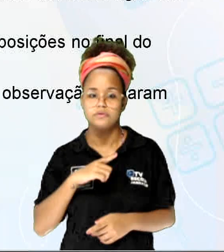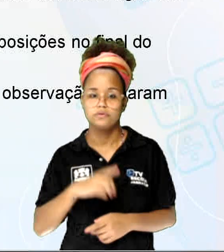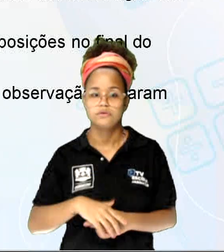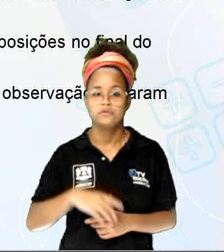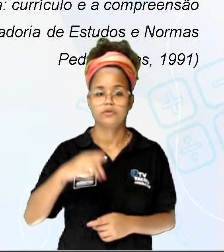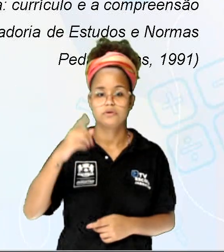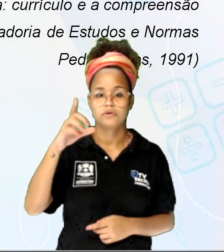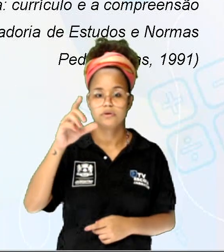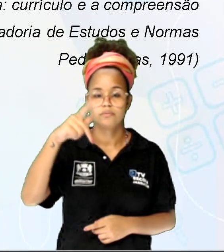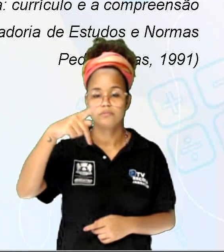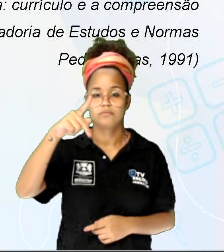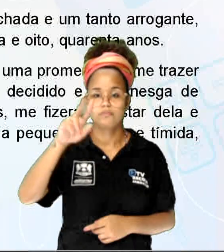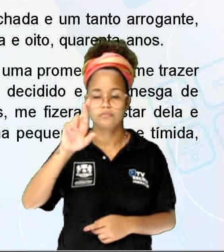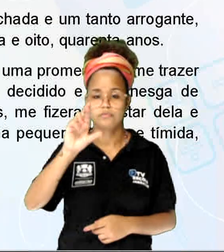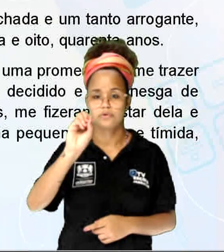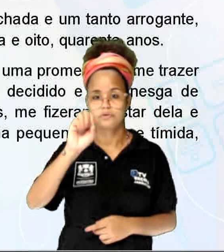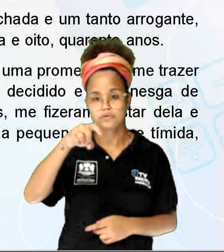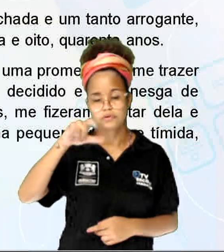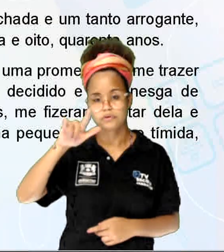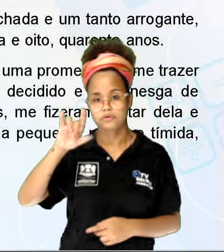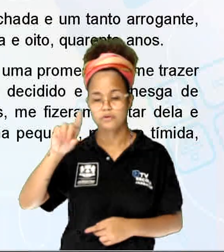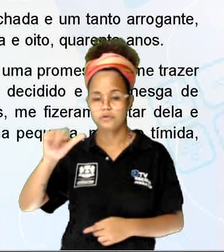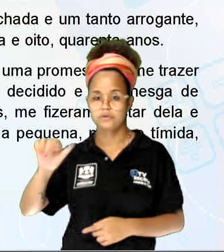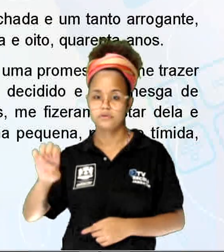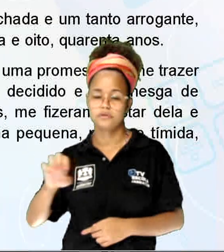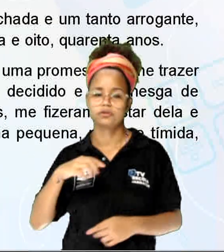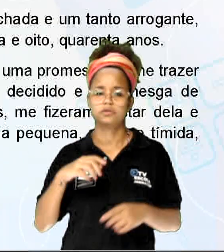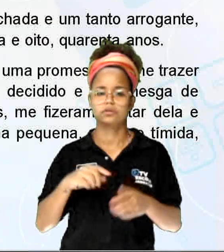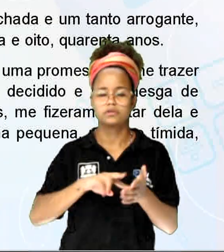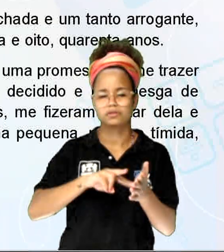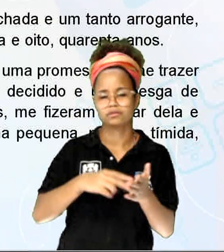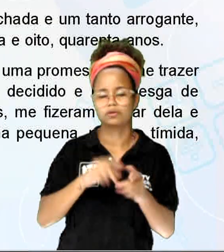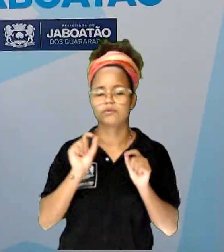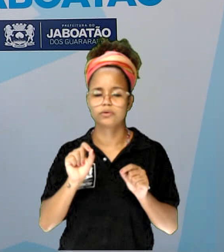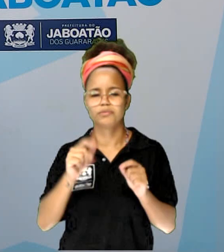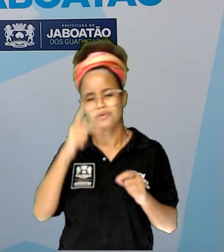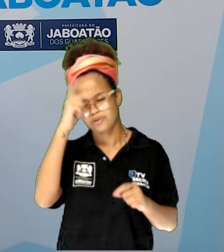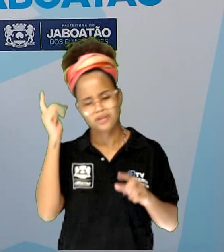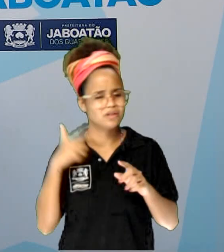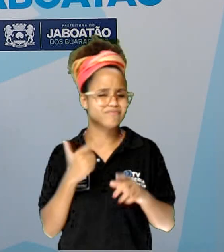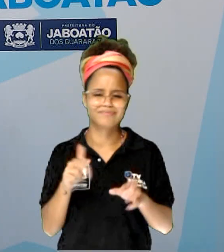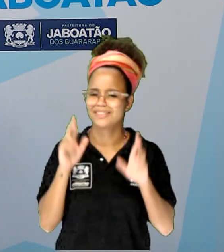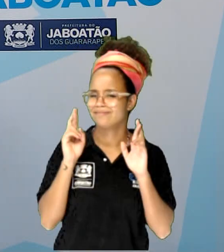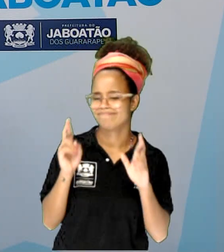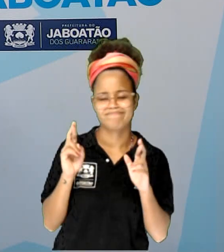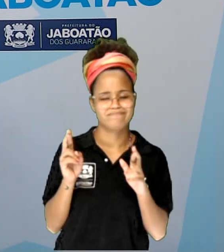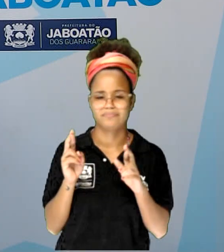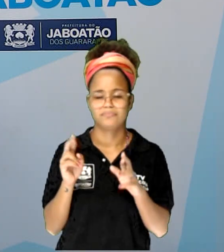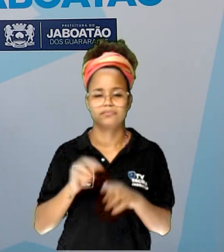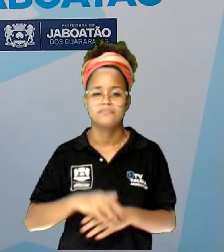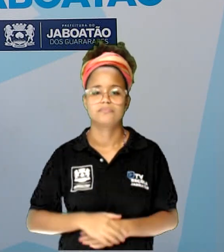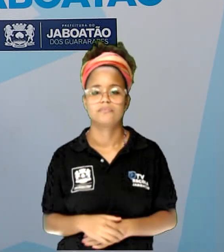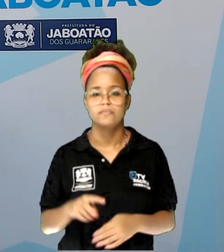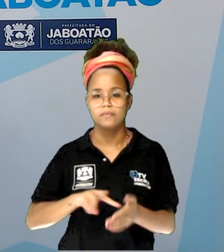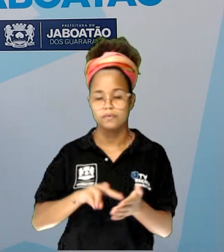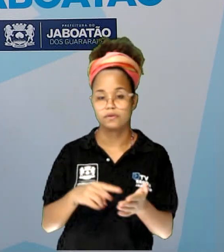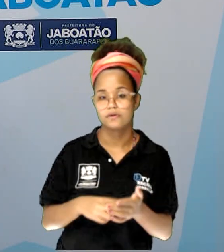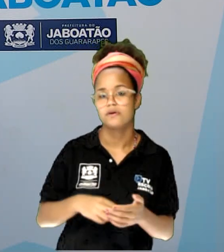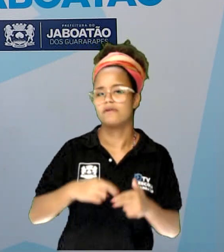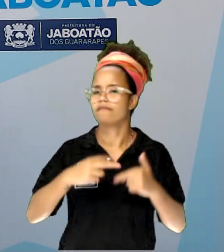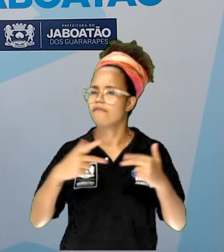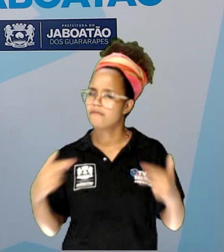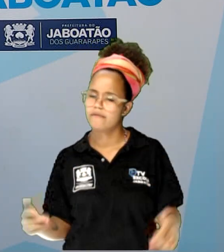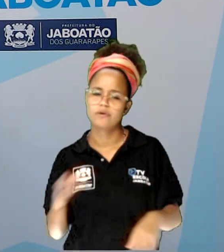perseverante. Bom, a gente vê aqui o seguinte, que a Ana Dragão ela é descrita em mais de um momento do texto,